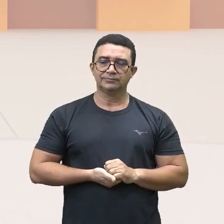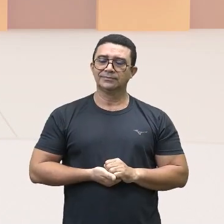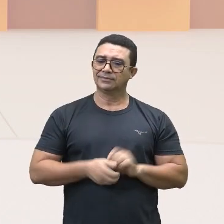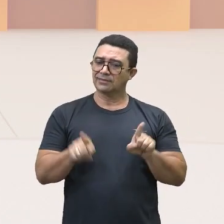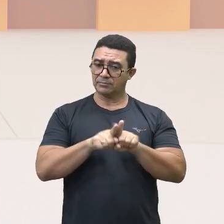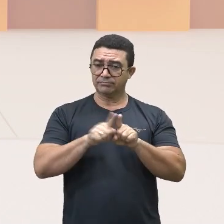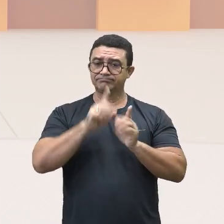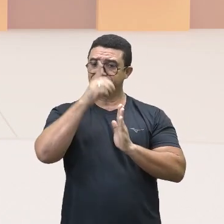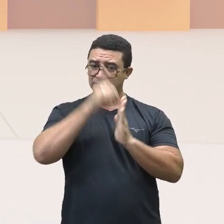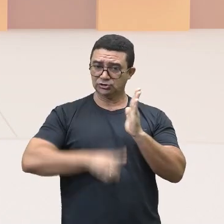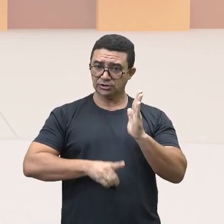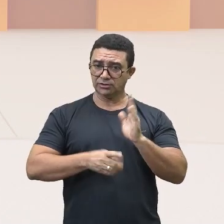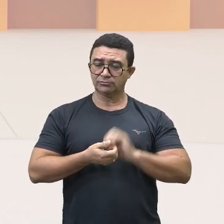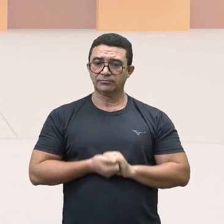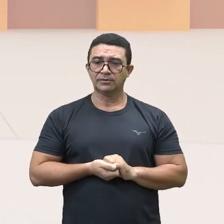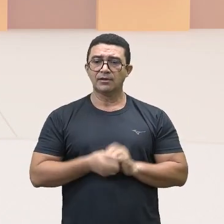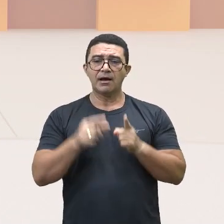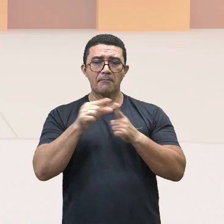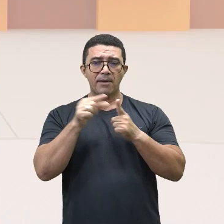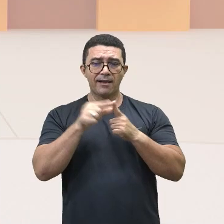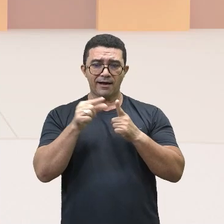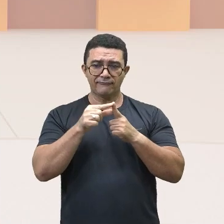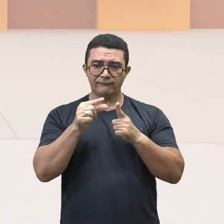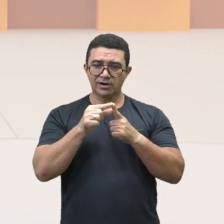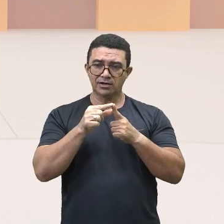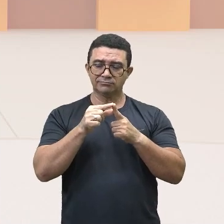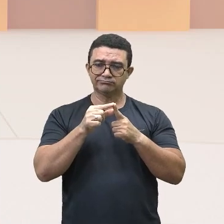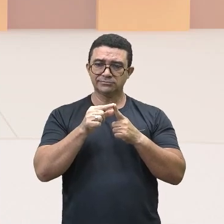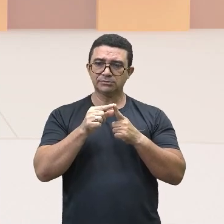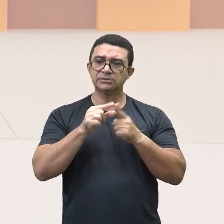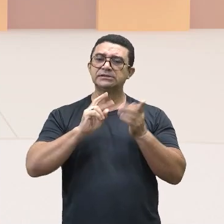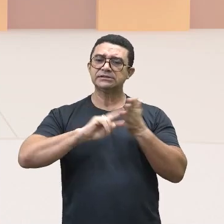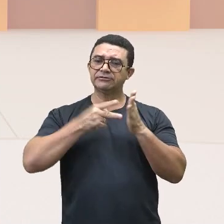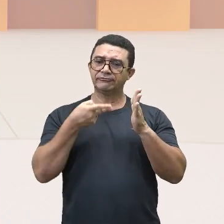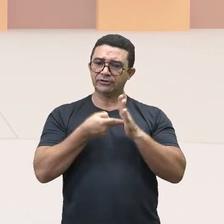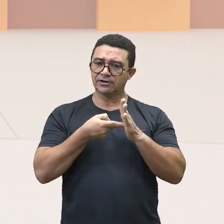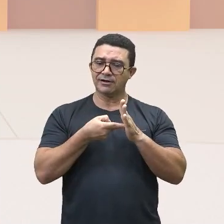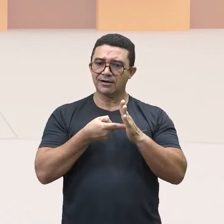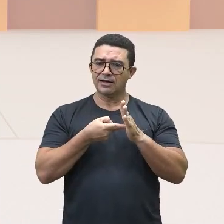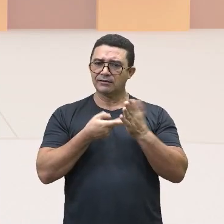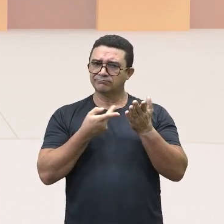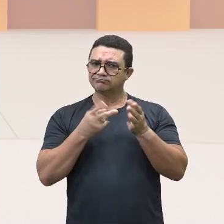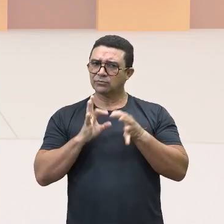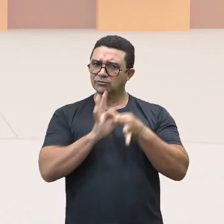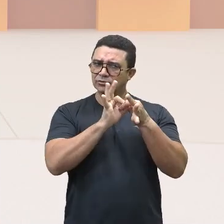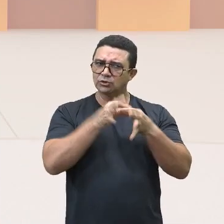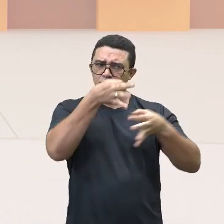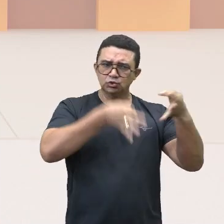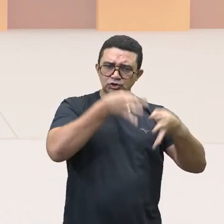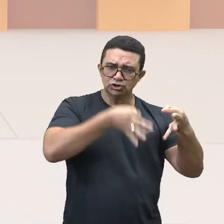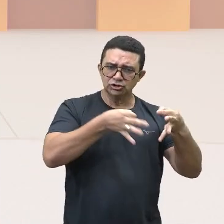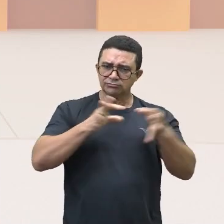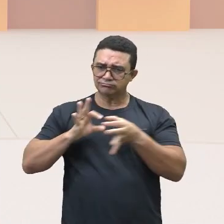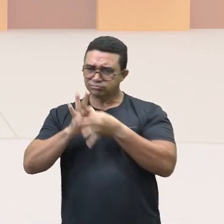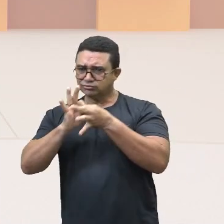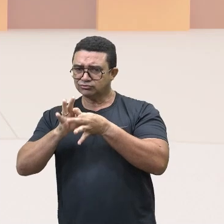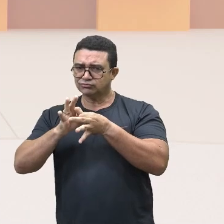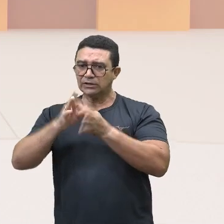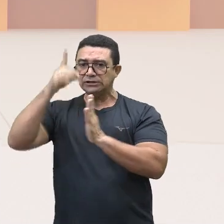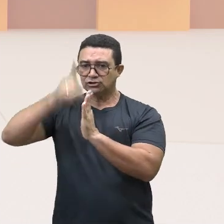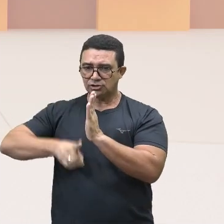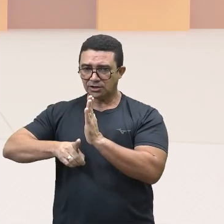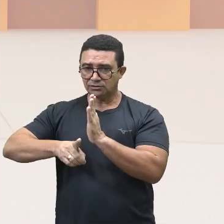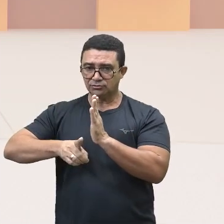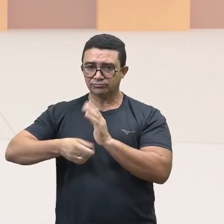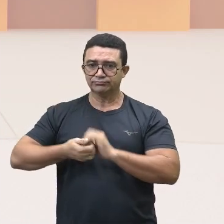direito. Então, etimologicamente, a palavra liga a noção de justiça a direito, por intermédio da ideia